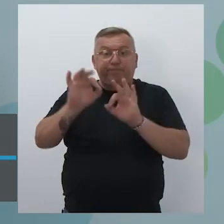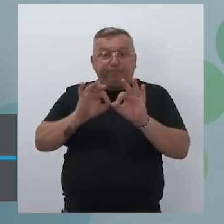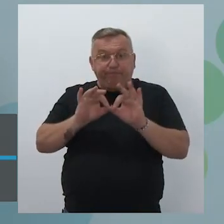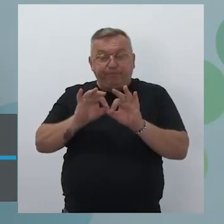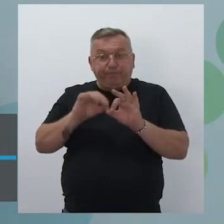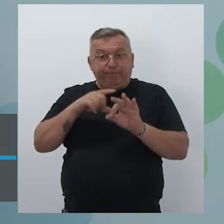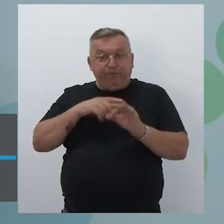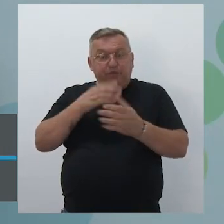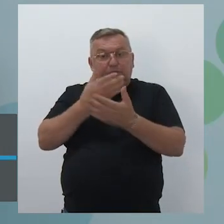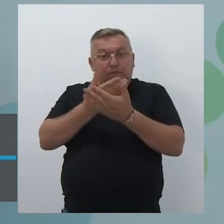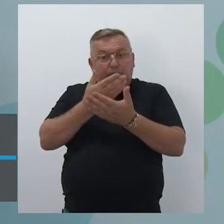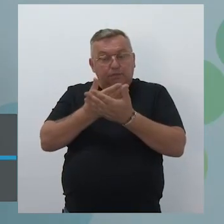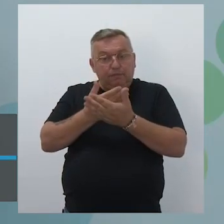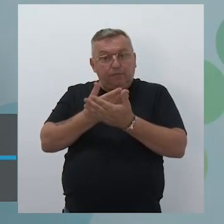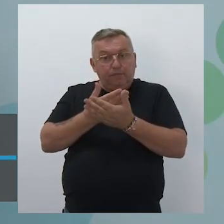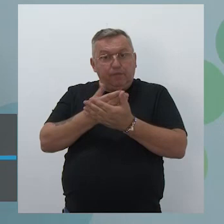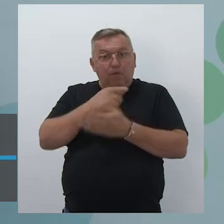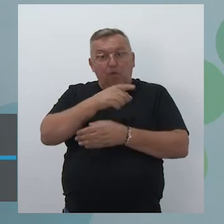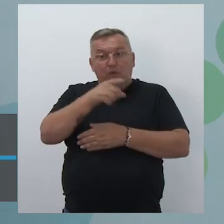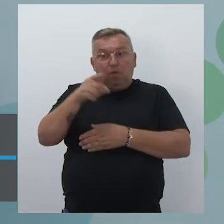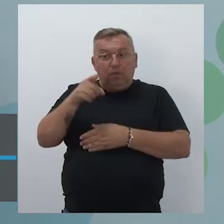ao estudar os currículos,